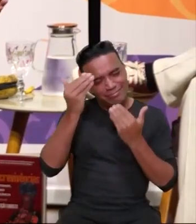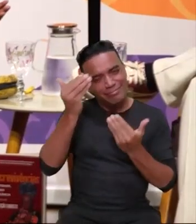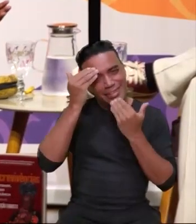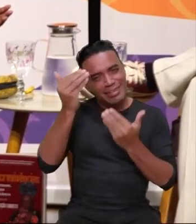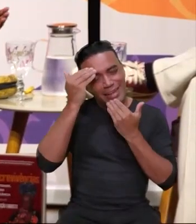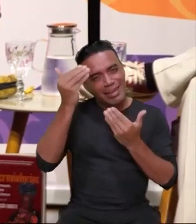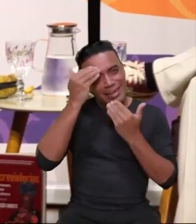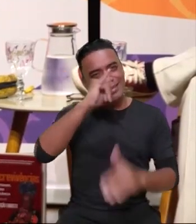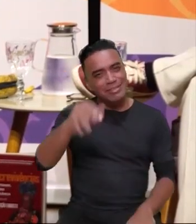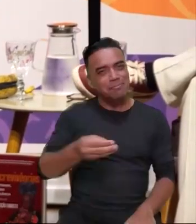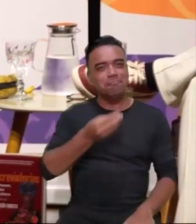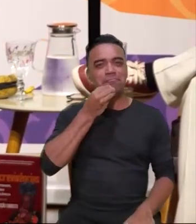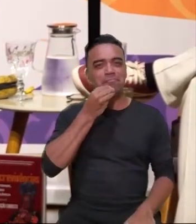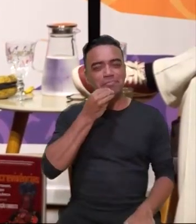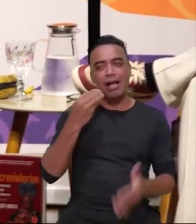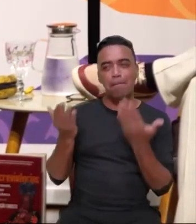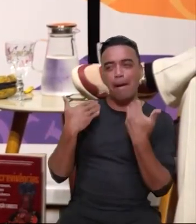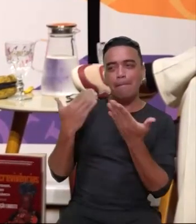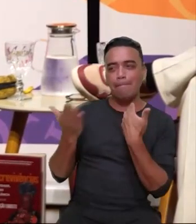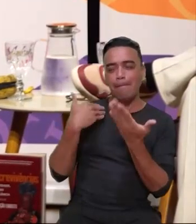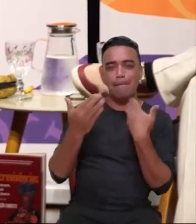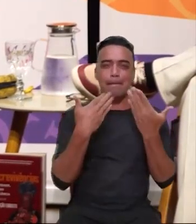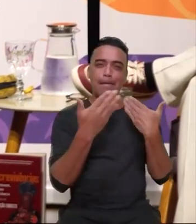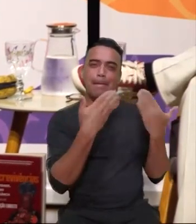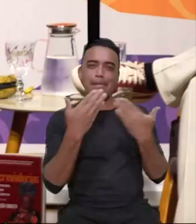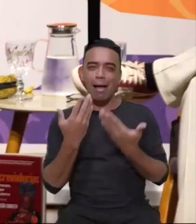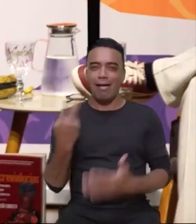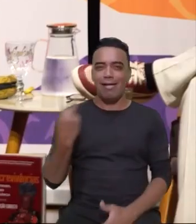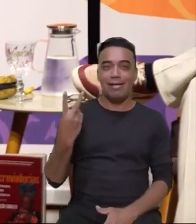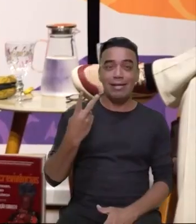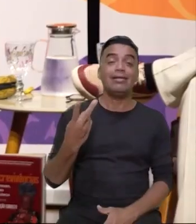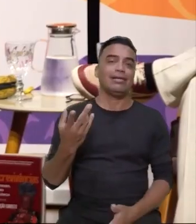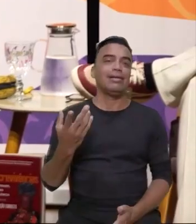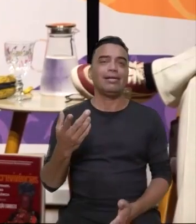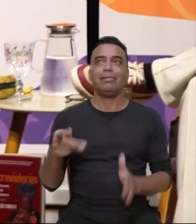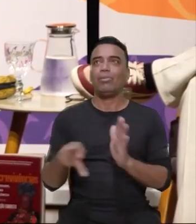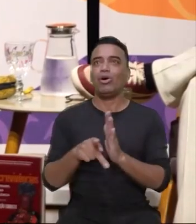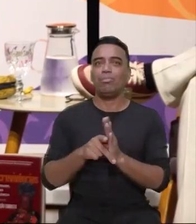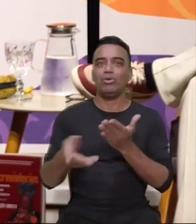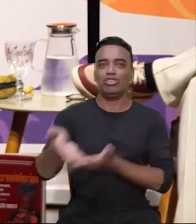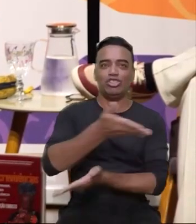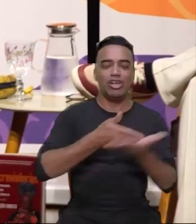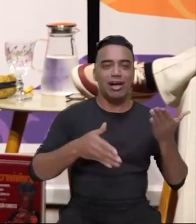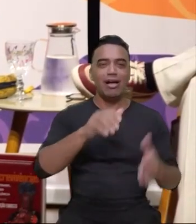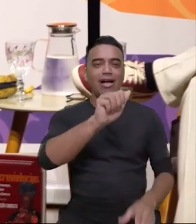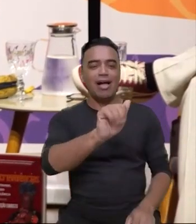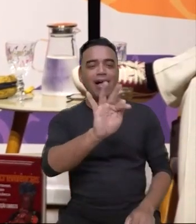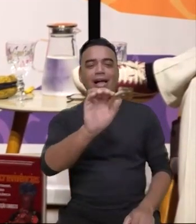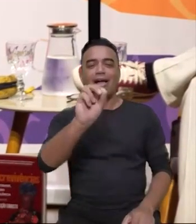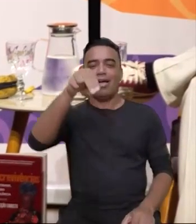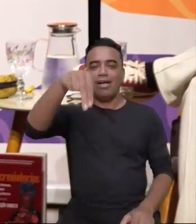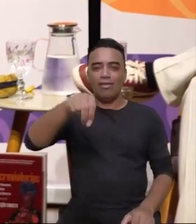muito essa possibilidade do nosso diálogo, a possibilidade do diálogo com Afonso Borges,